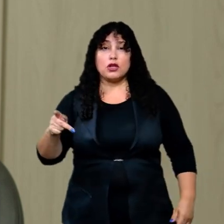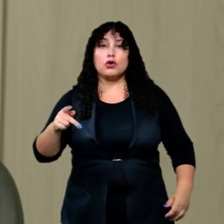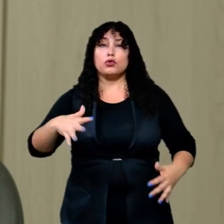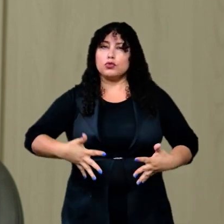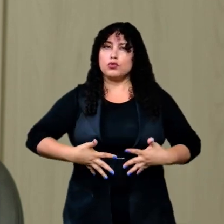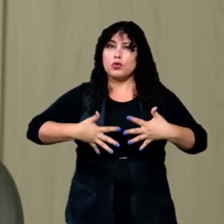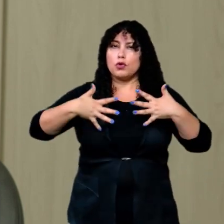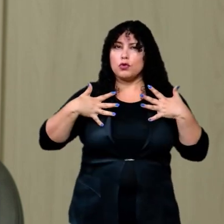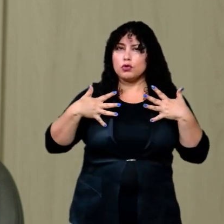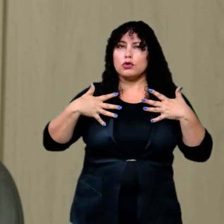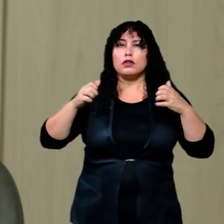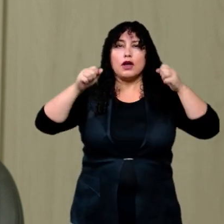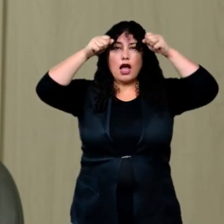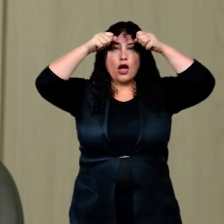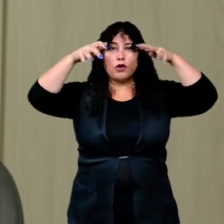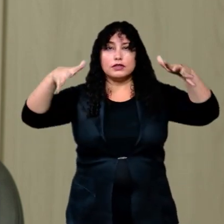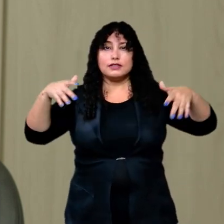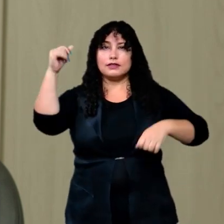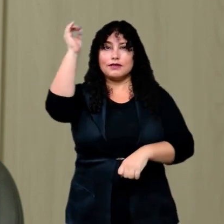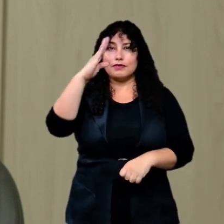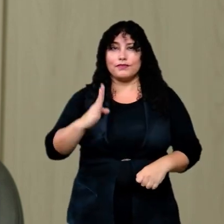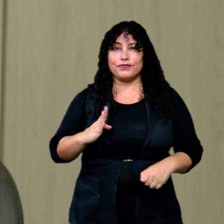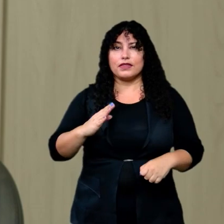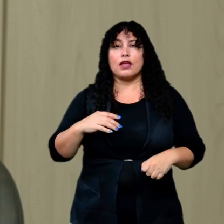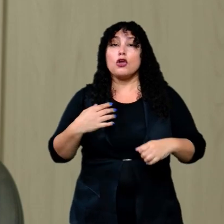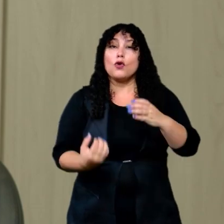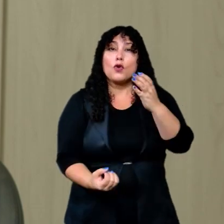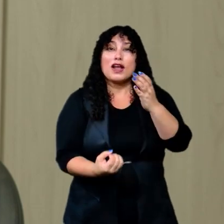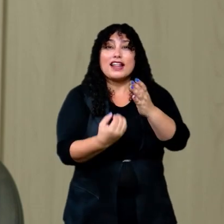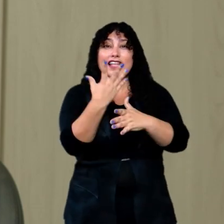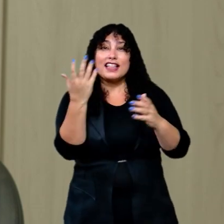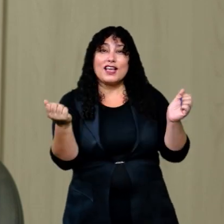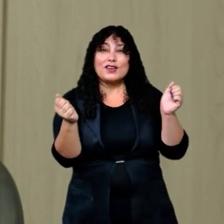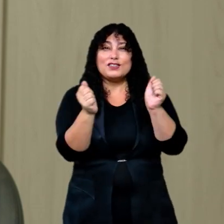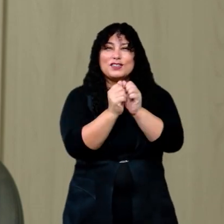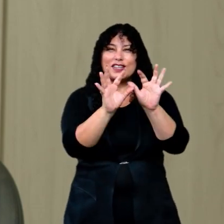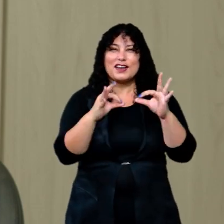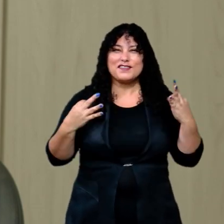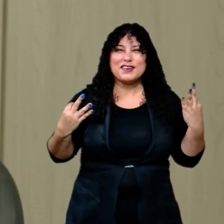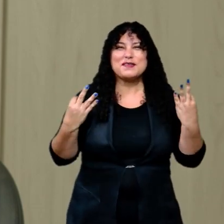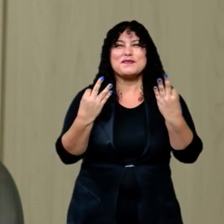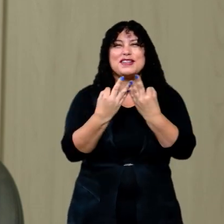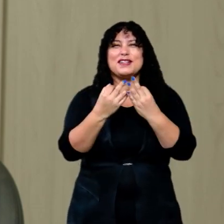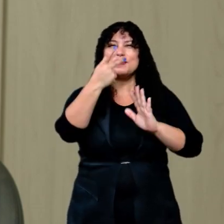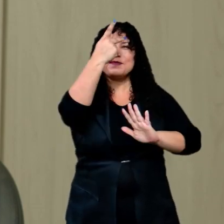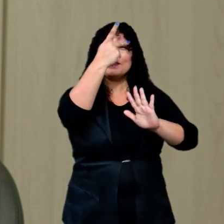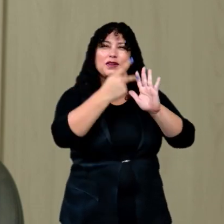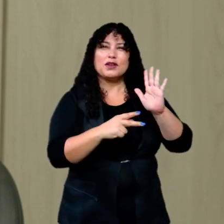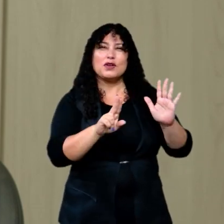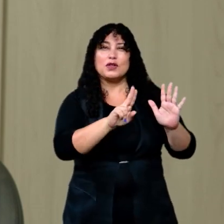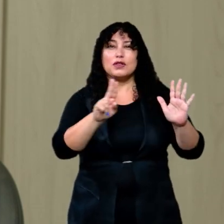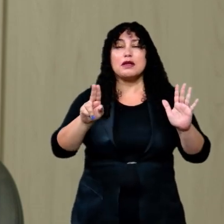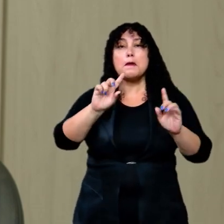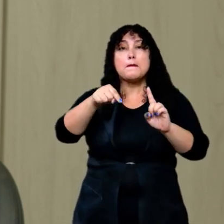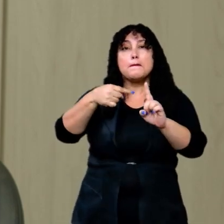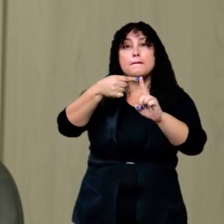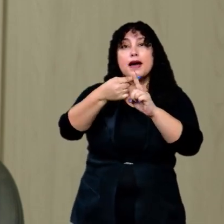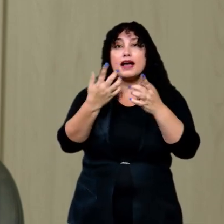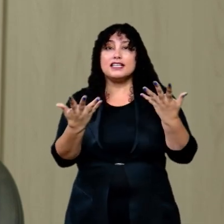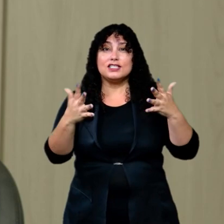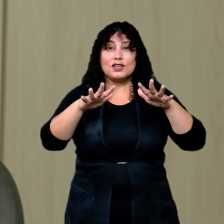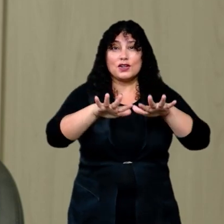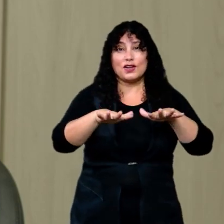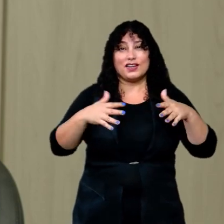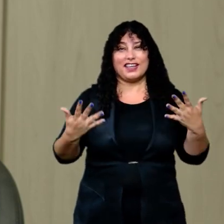Autista Brasil, sou idealizadora, junto com a minha família, de um projeto que chama Mais Inclusão. Inclusive, eu